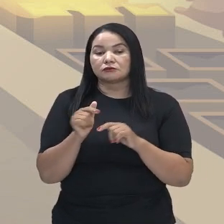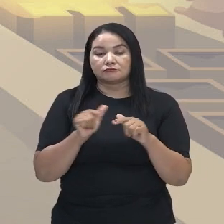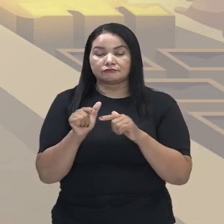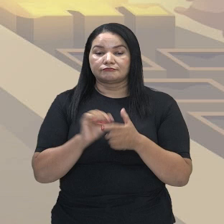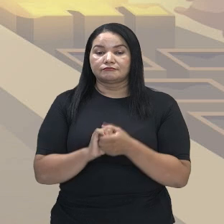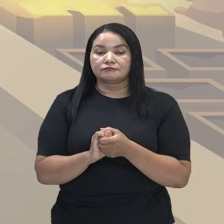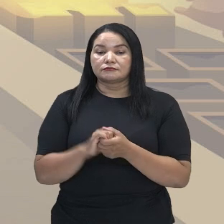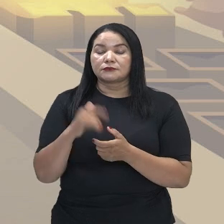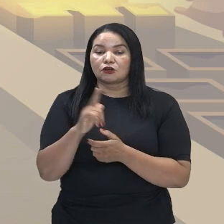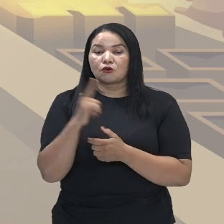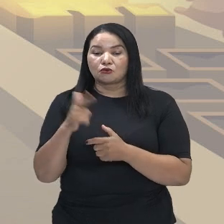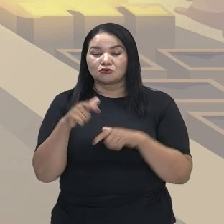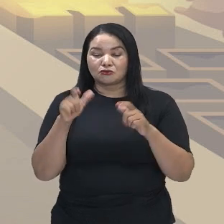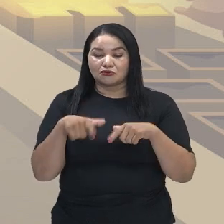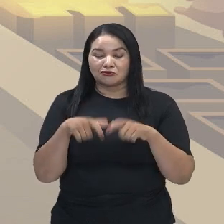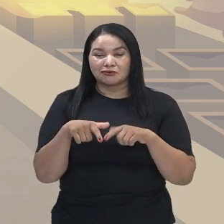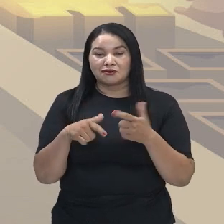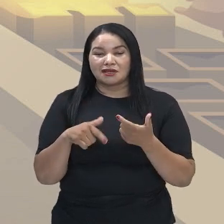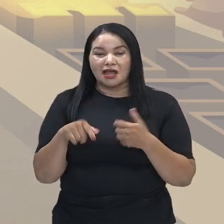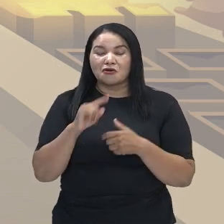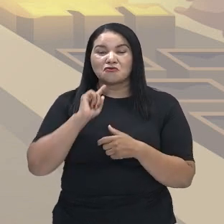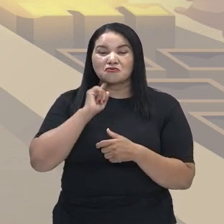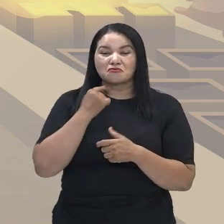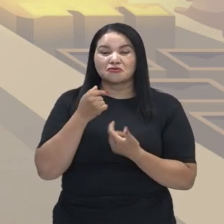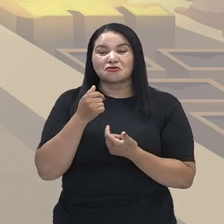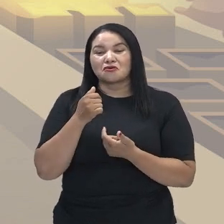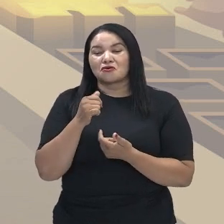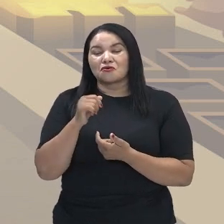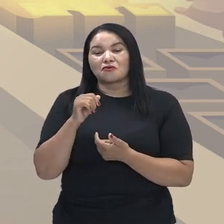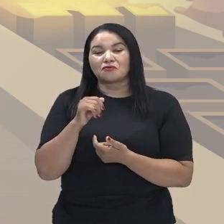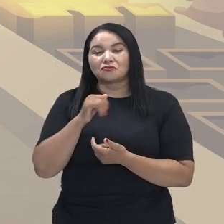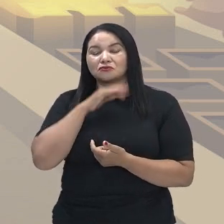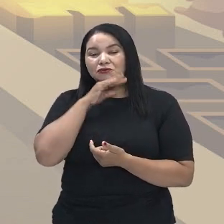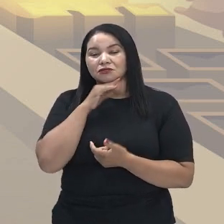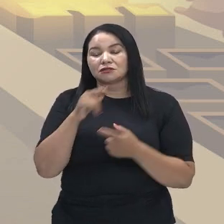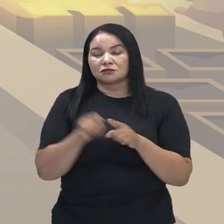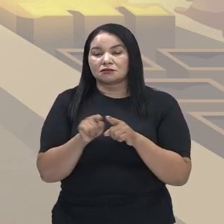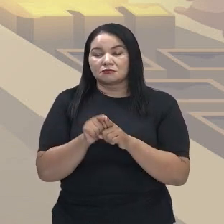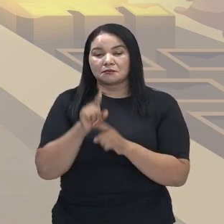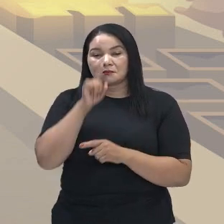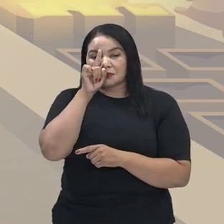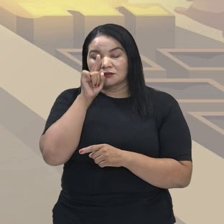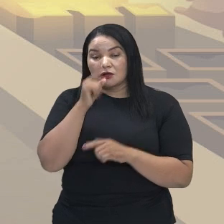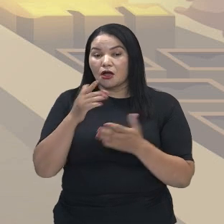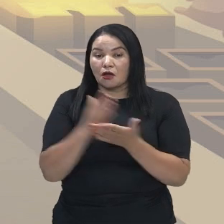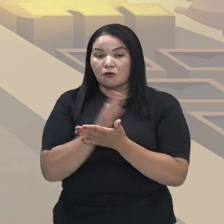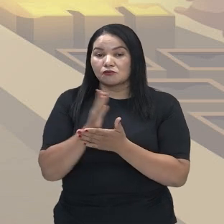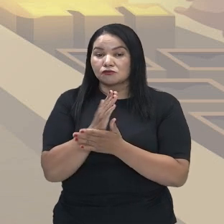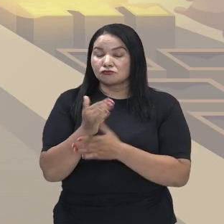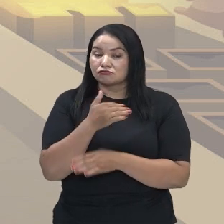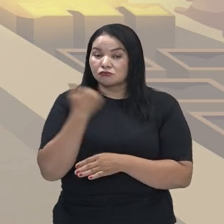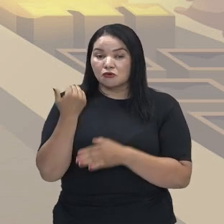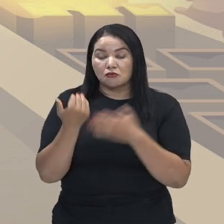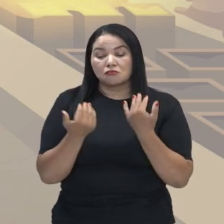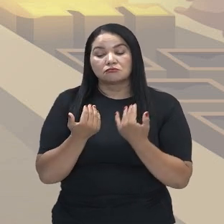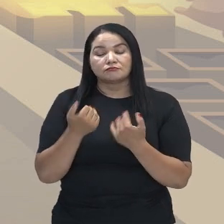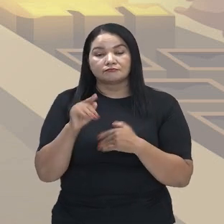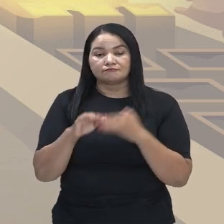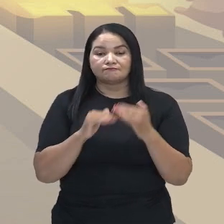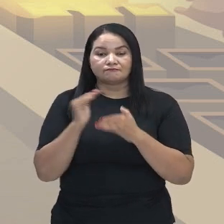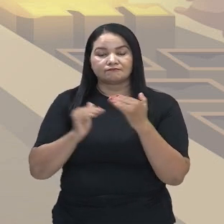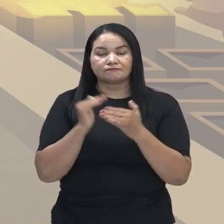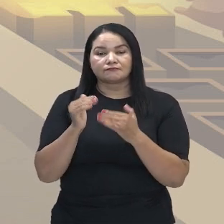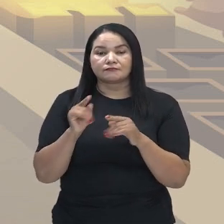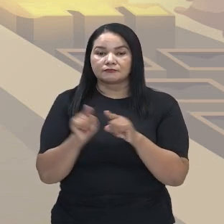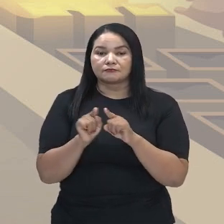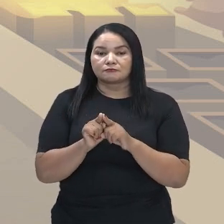insalubres e bastante perigosos. Então, ocorria de muitas pessoas morrerem nesse processo. E não